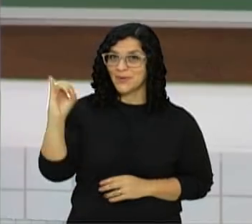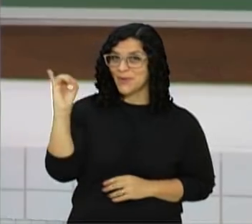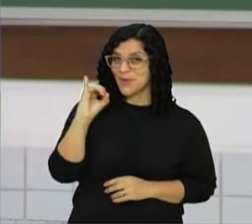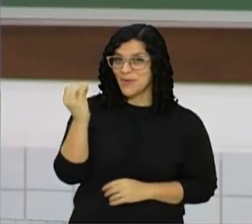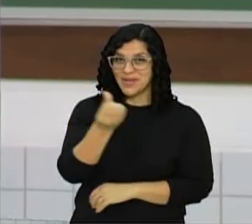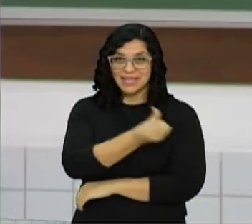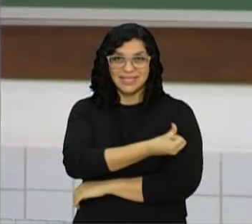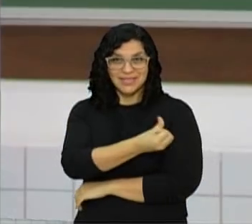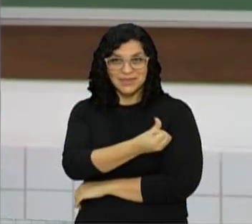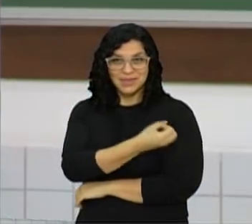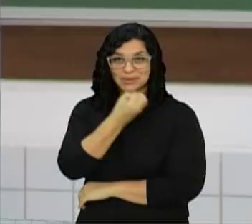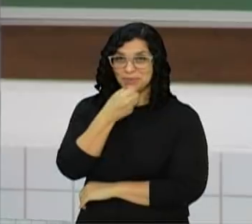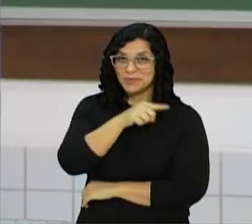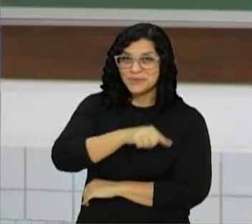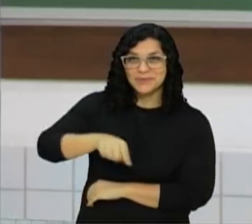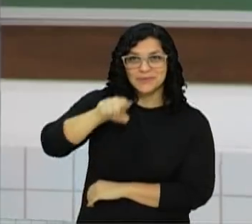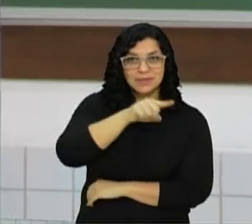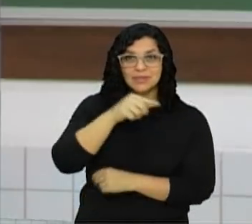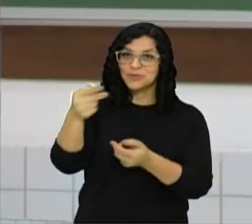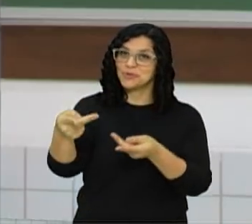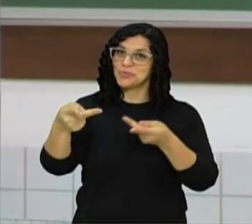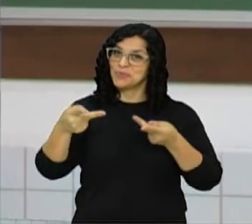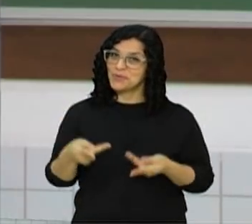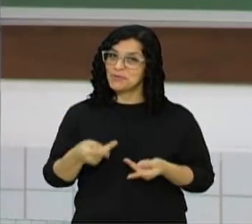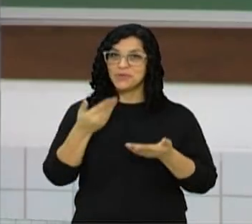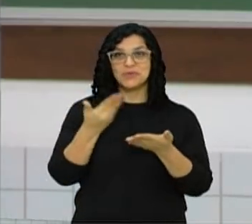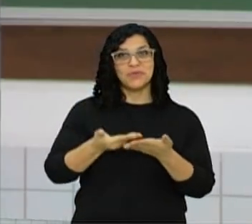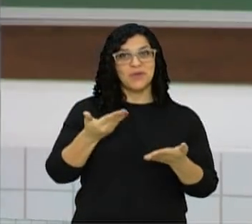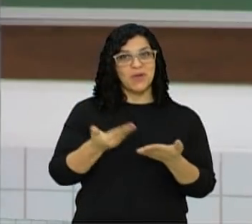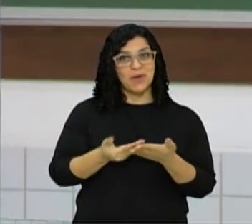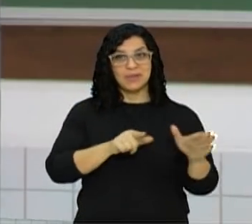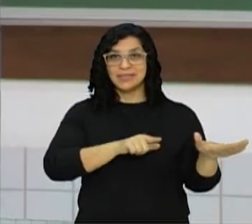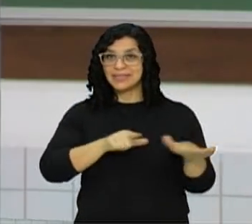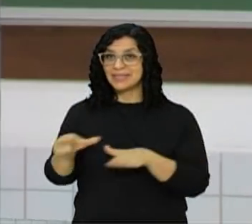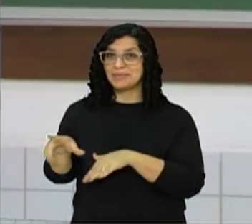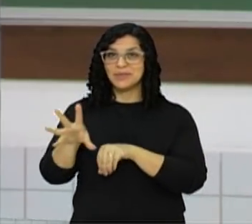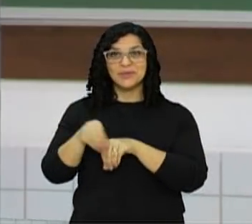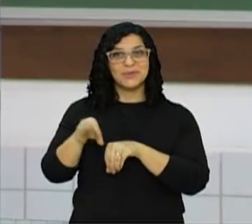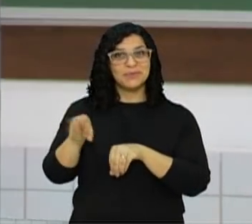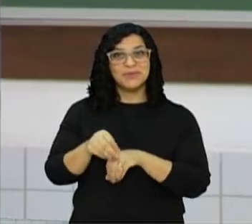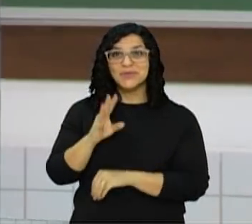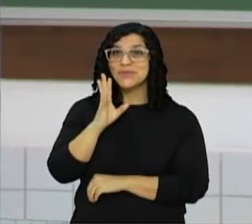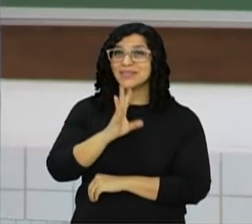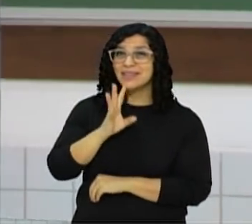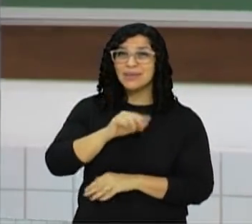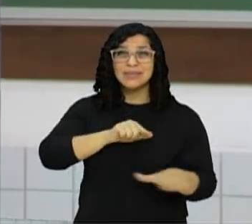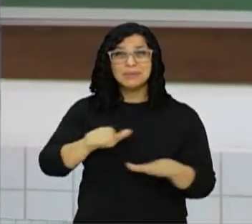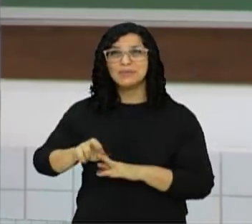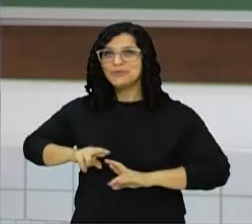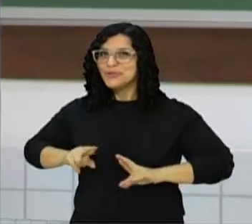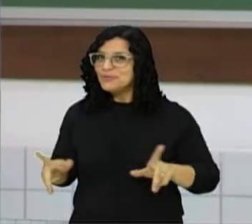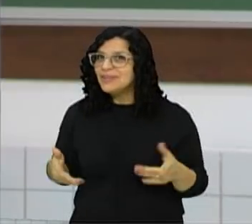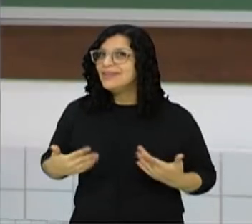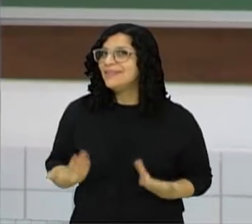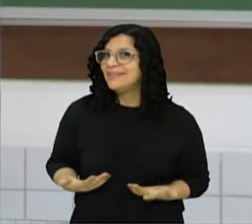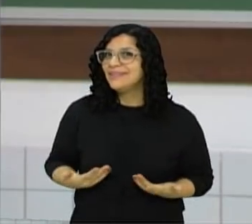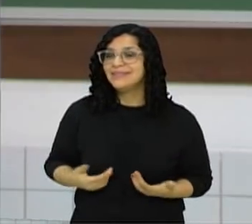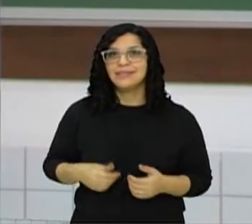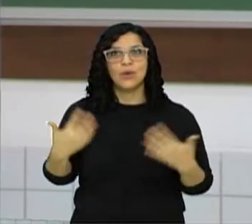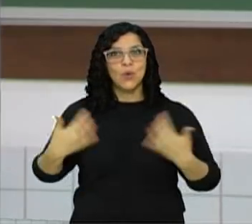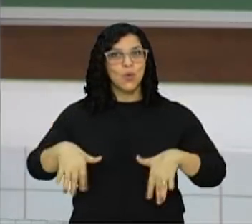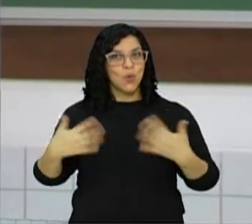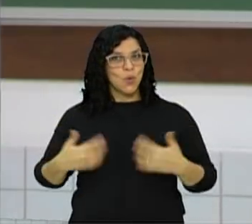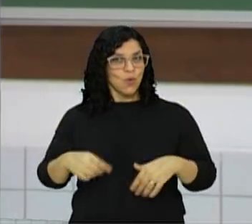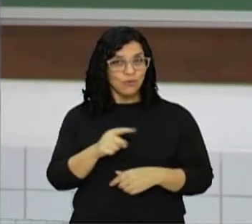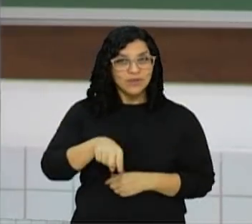Olá, sexto ano, tudo bom com vocês? Sejam bem-vindos à nossa aula da Semana do Conhecimento. Ai, que legal, essa semana é diferente! Eu tô tão